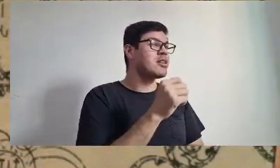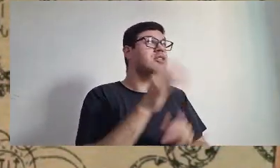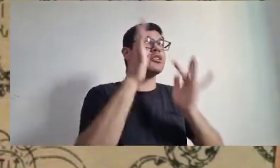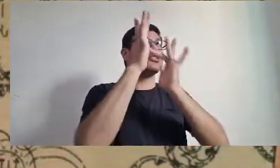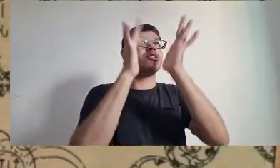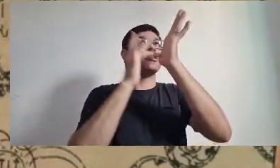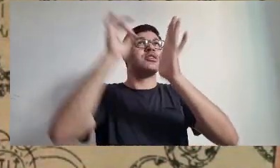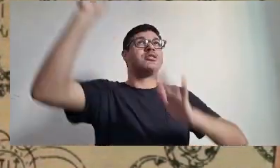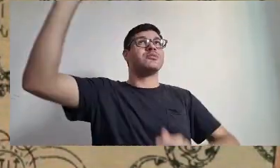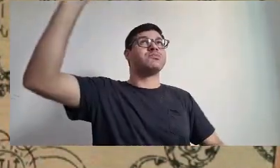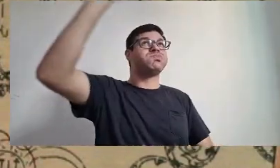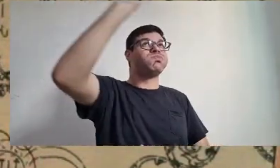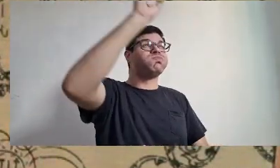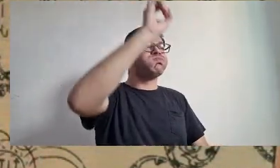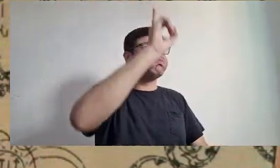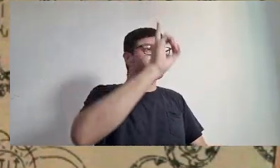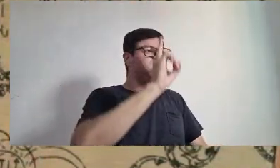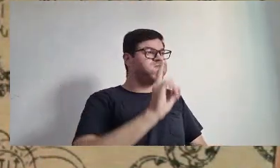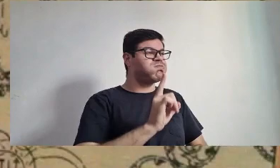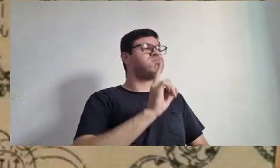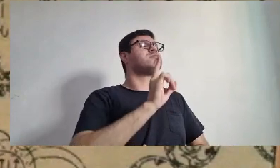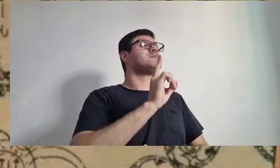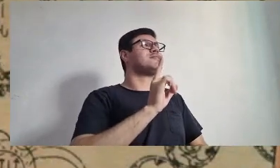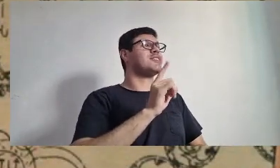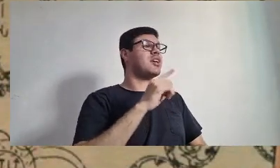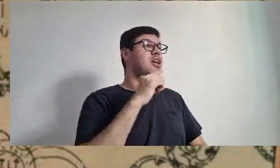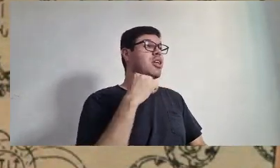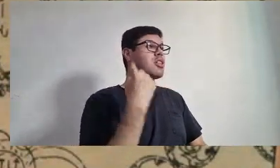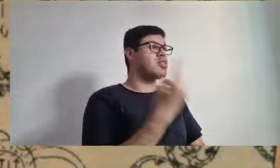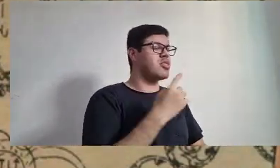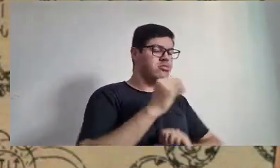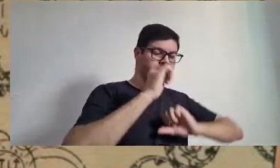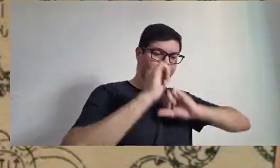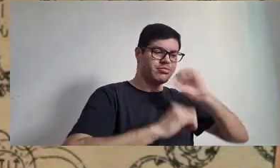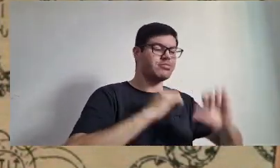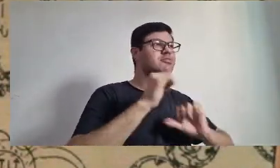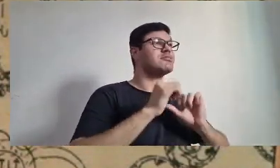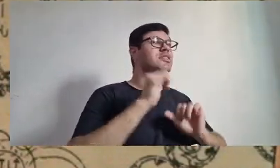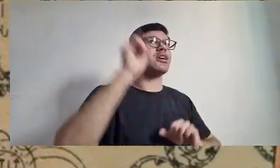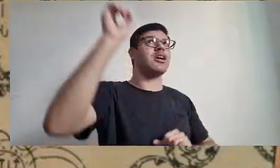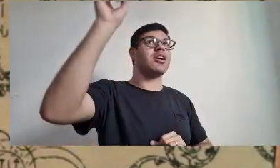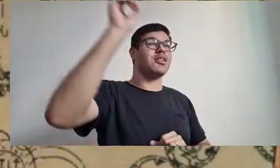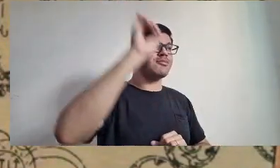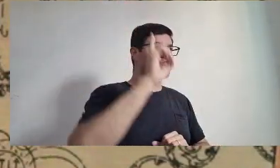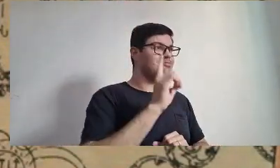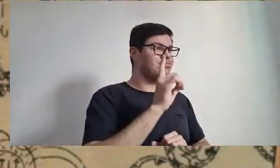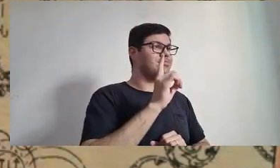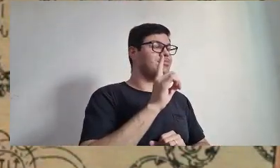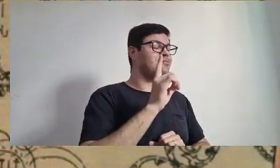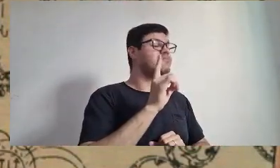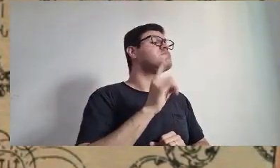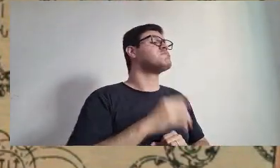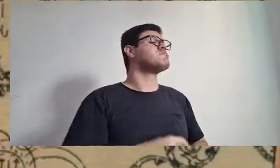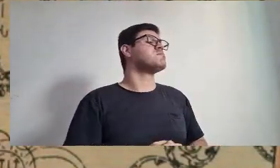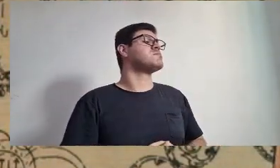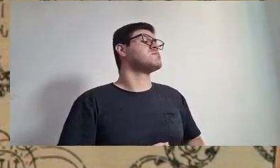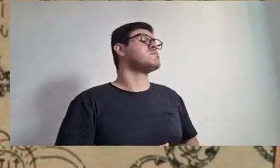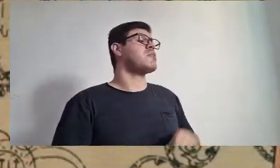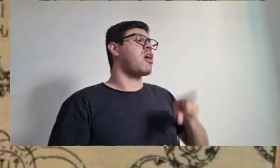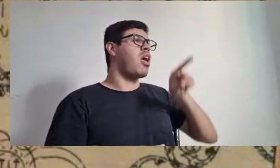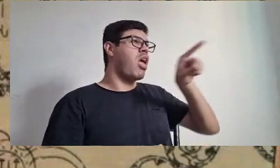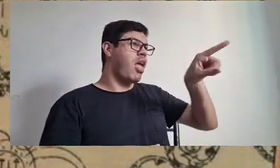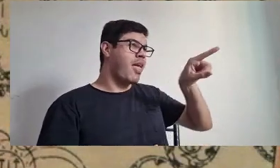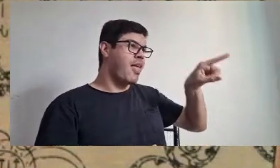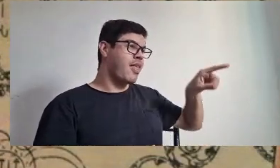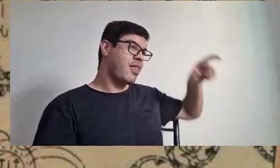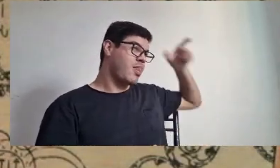conosco, que os que ressuscitaram, os que foram transformados, vai descer e vai prender o anticristo no poço do